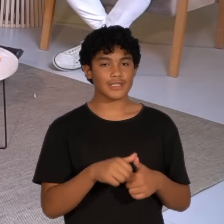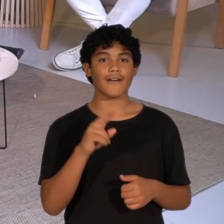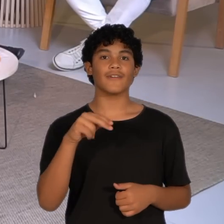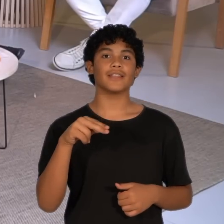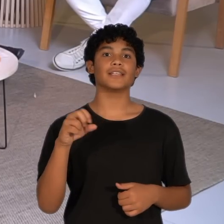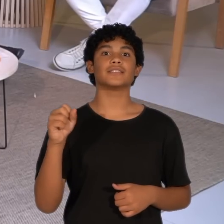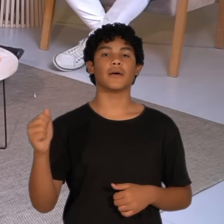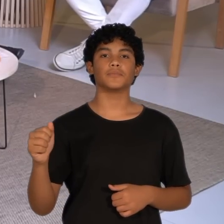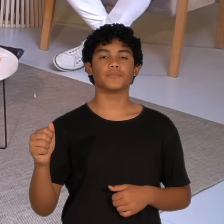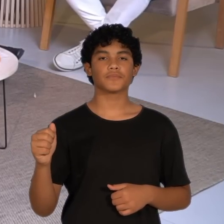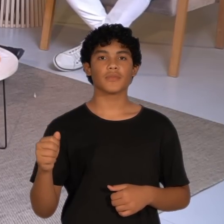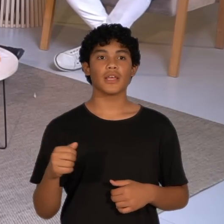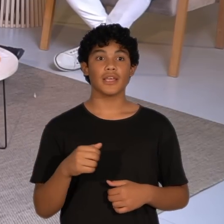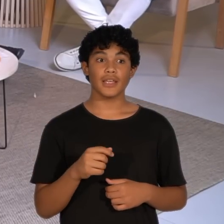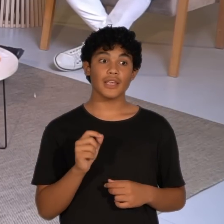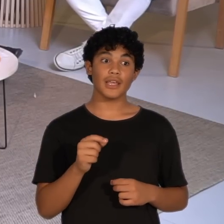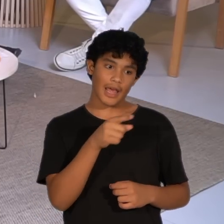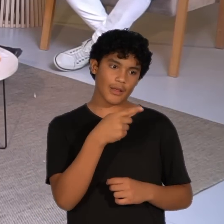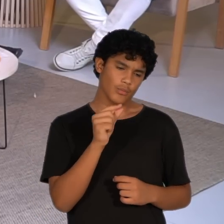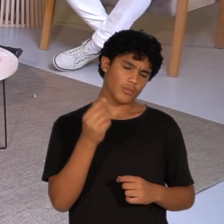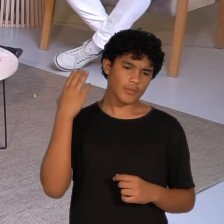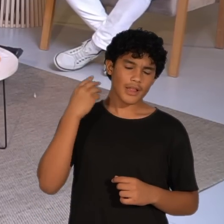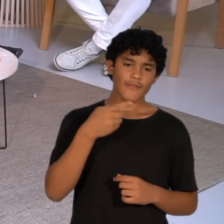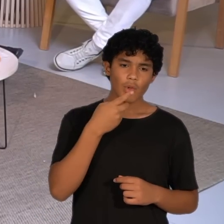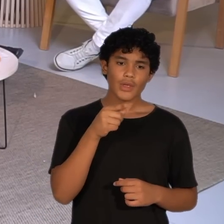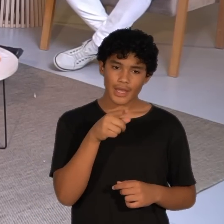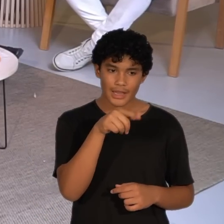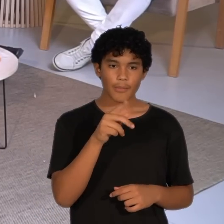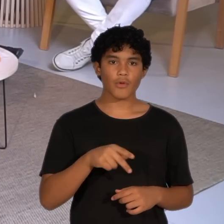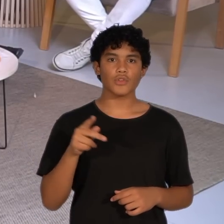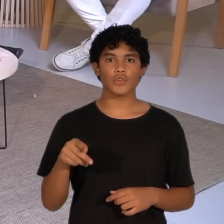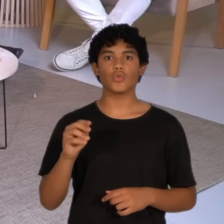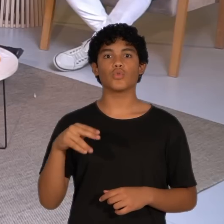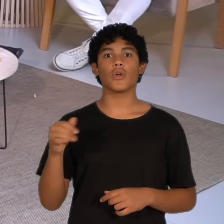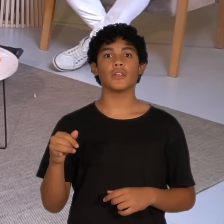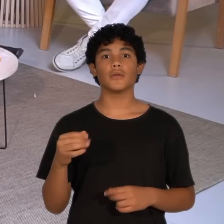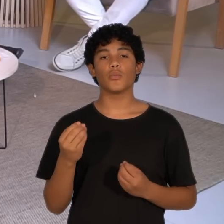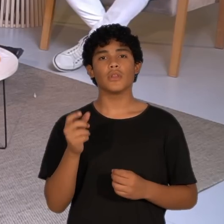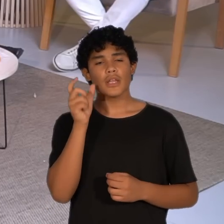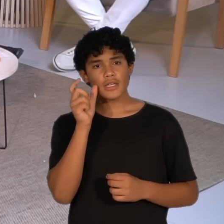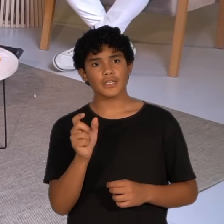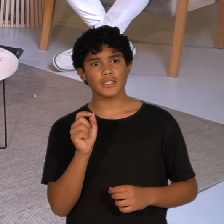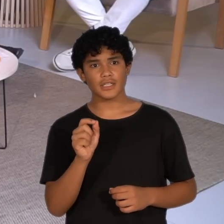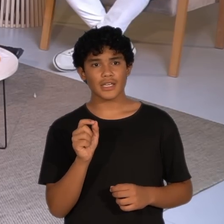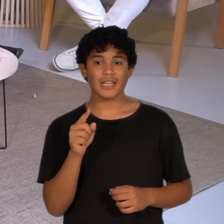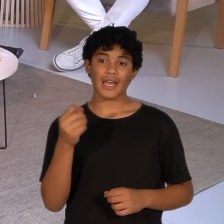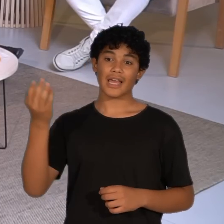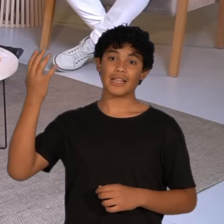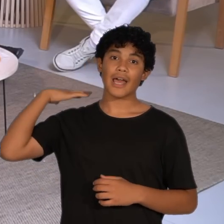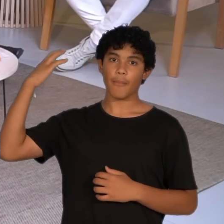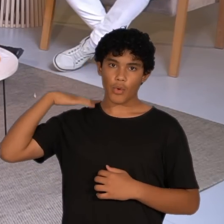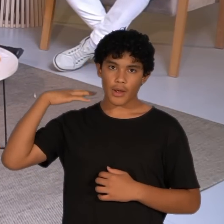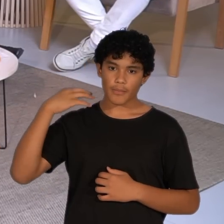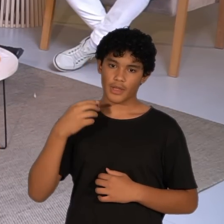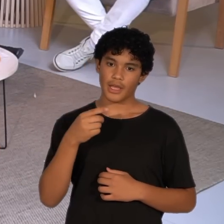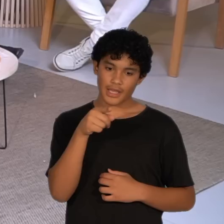Vanessa. E lá nos bastidores, né, você comentou que foi professora do Tony. E eu achei legal porque você falou que naquela